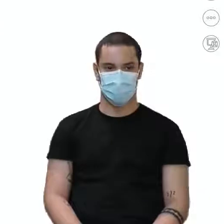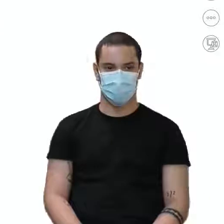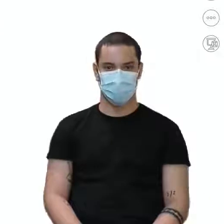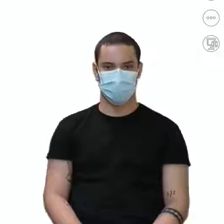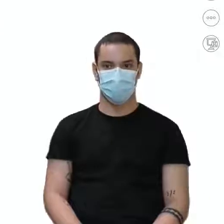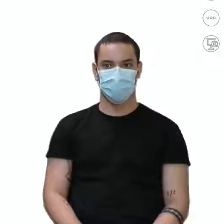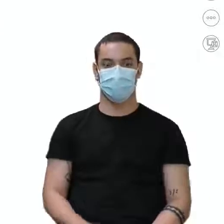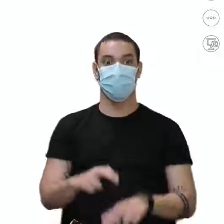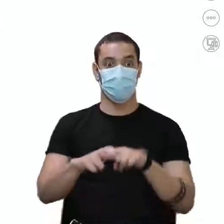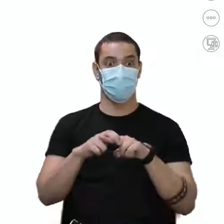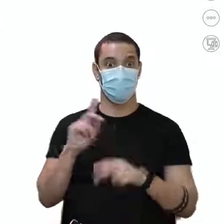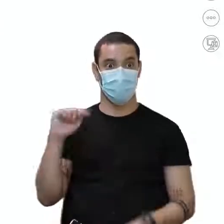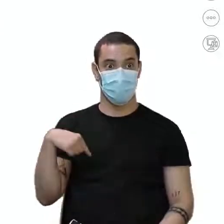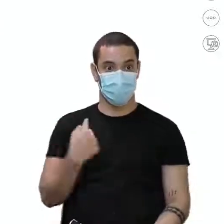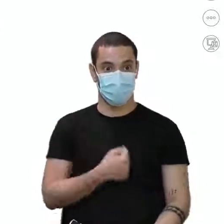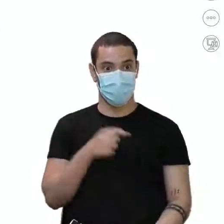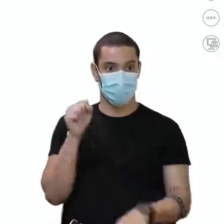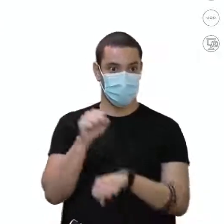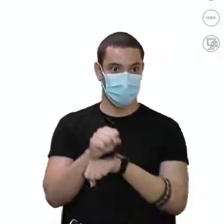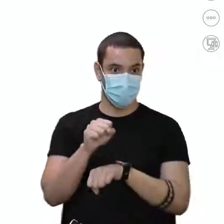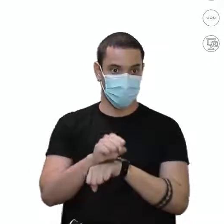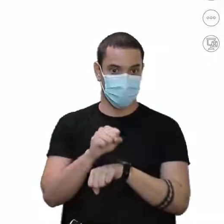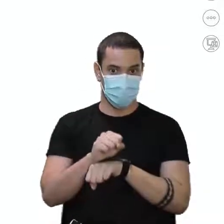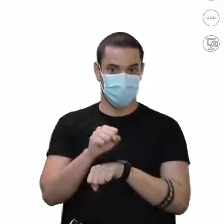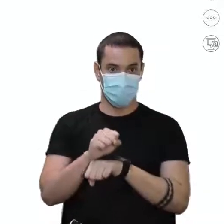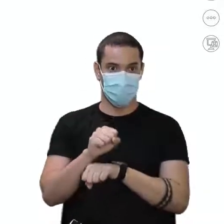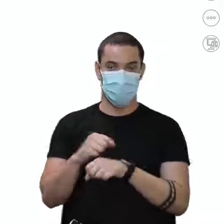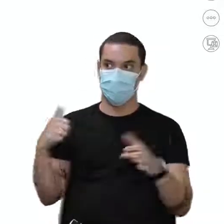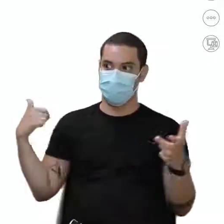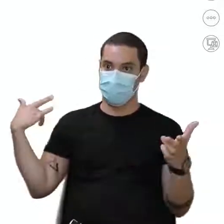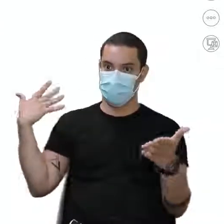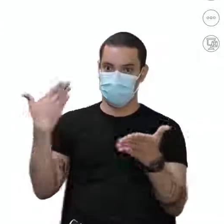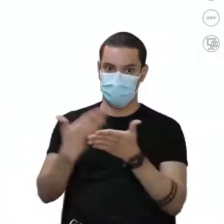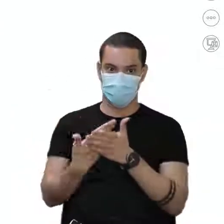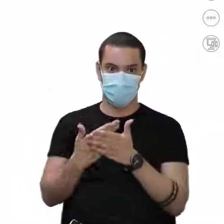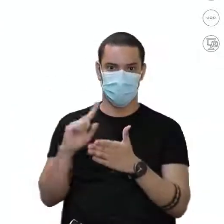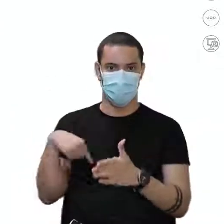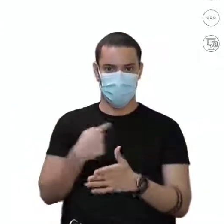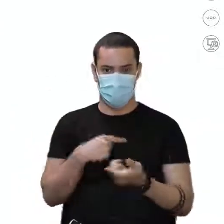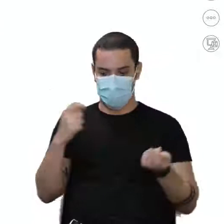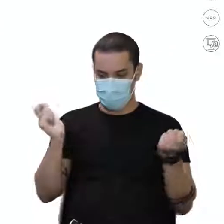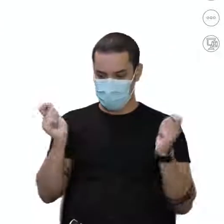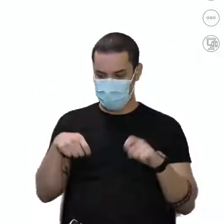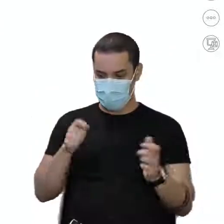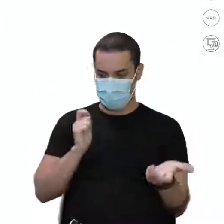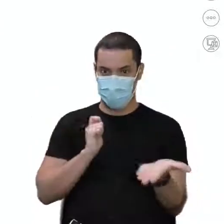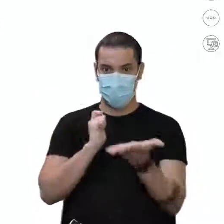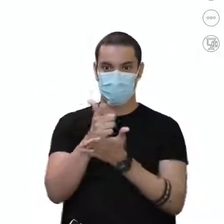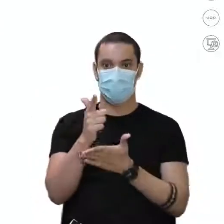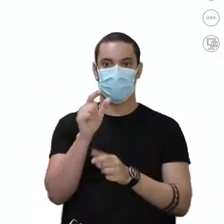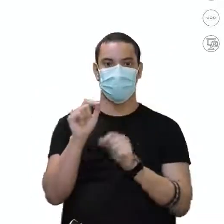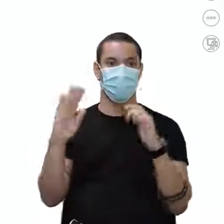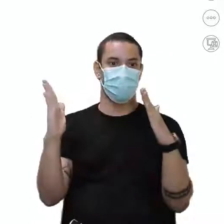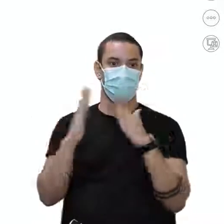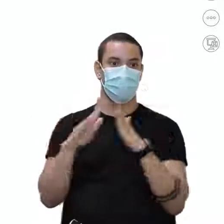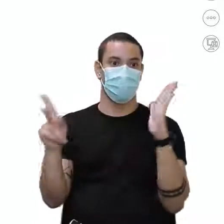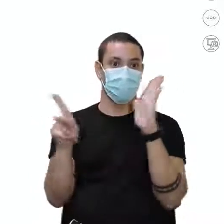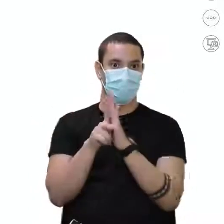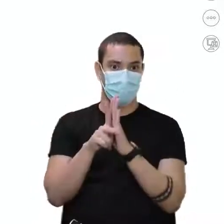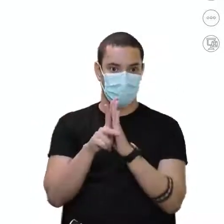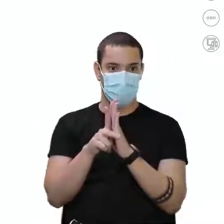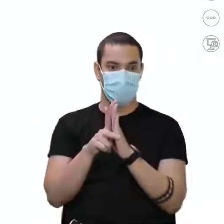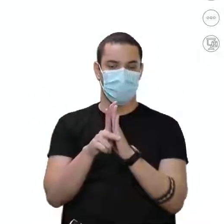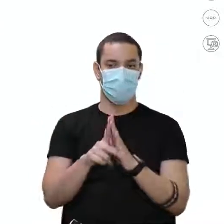Então, nós esperamos, no final de tudo isso, de ser capazes de comprar uma casa própria,